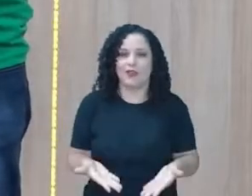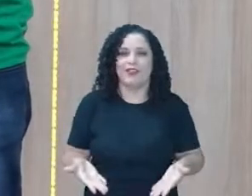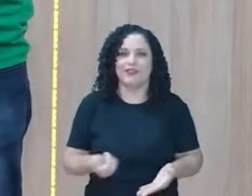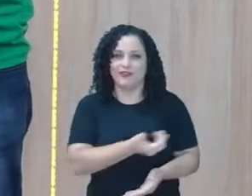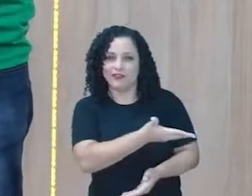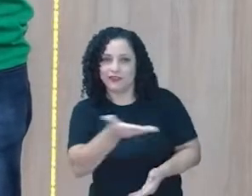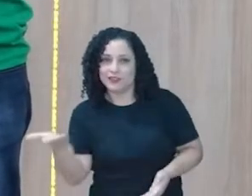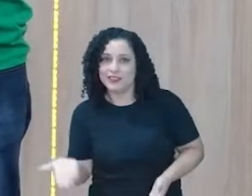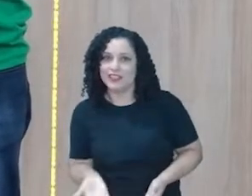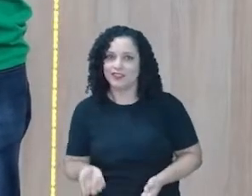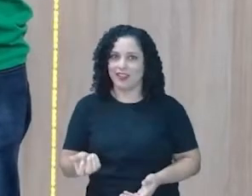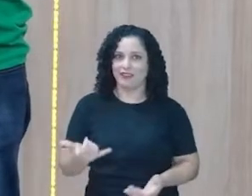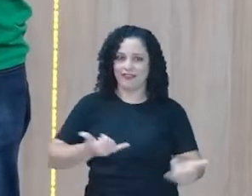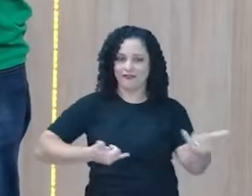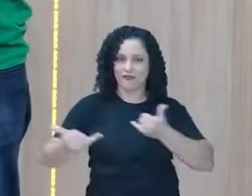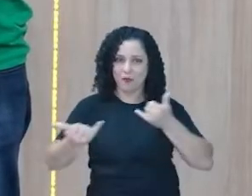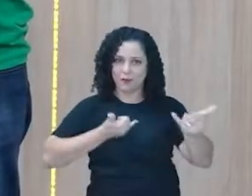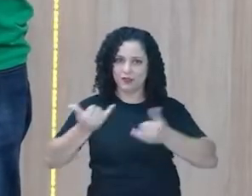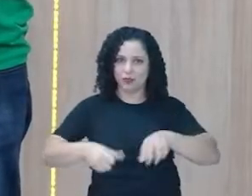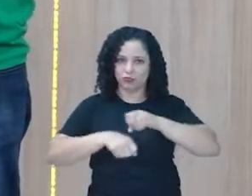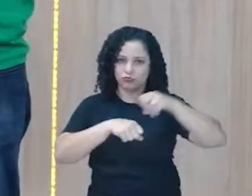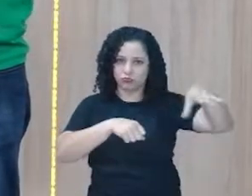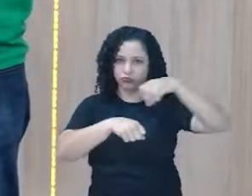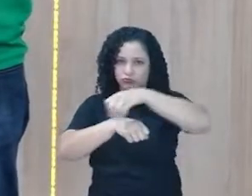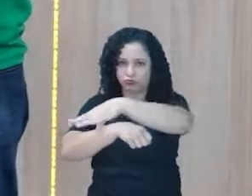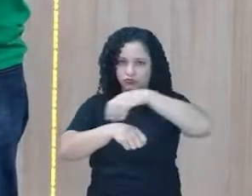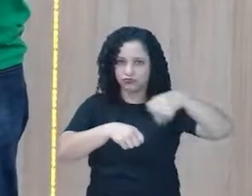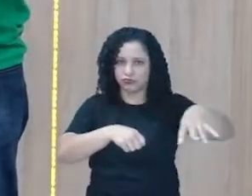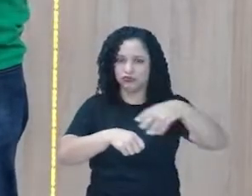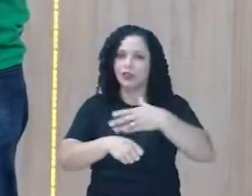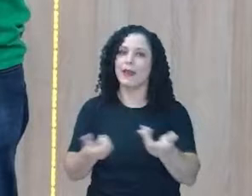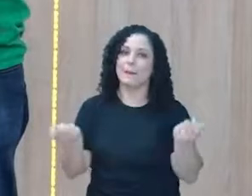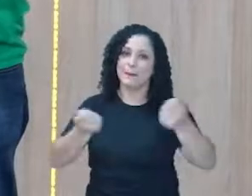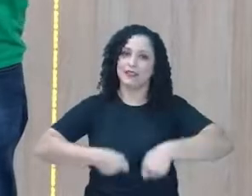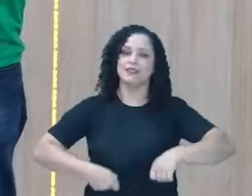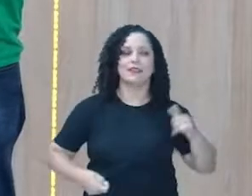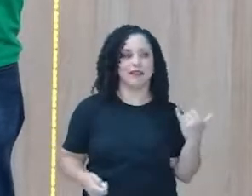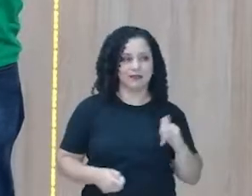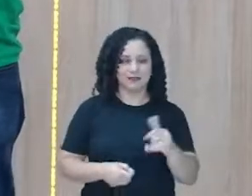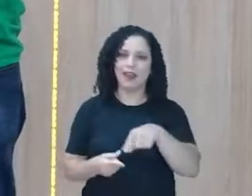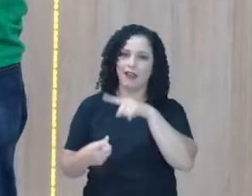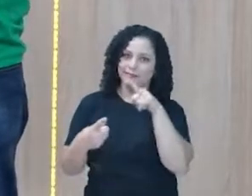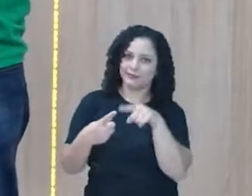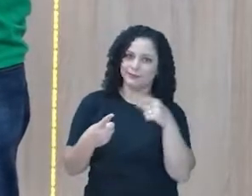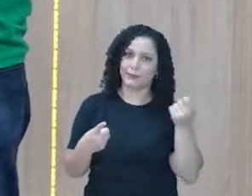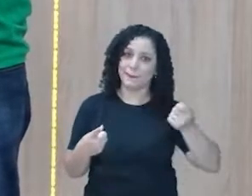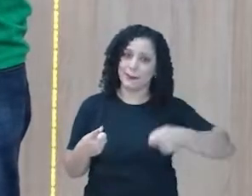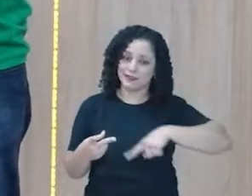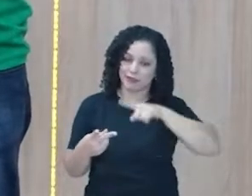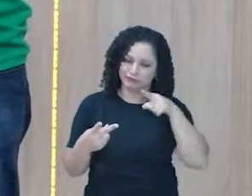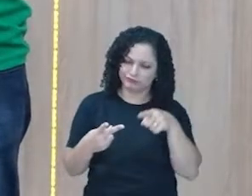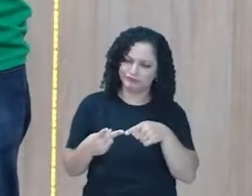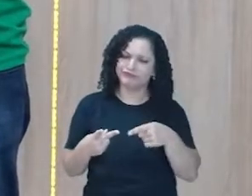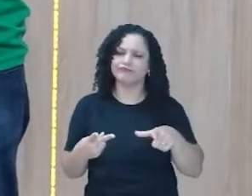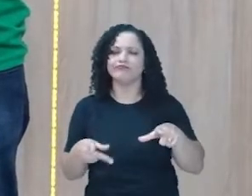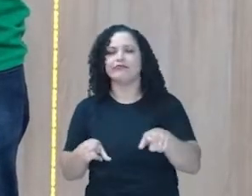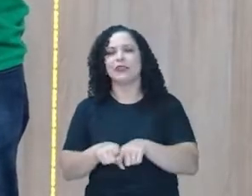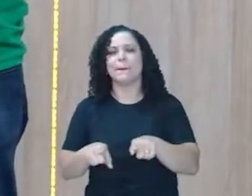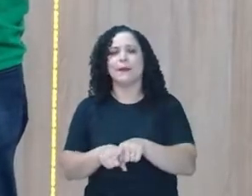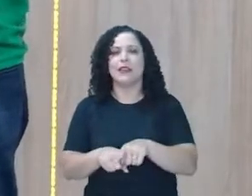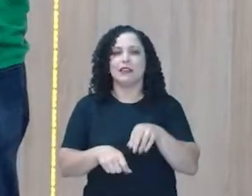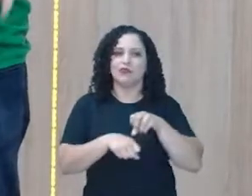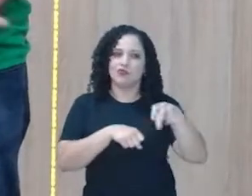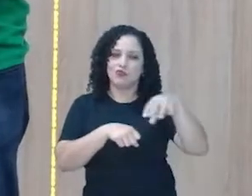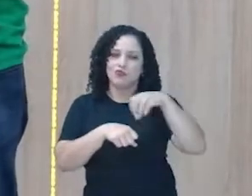estarem recebendo isso aí. Né? É necessário toda uma infraestrutura elétrica, toda a infraestrutura